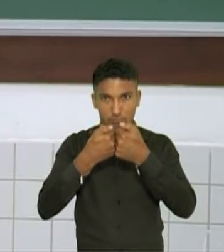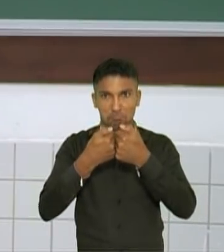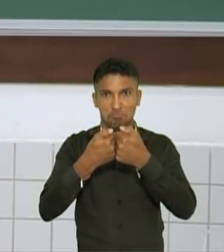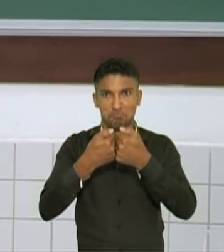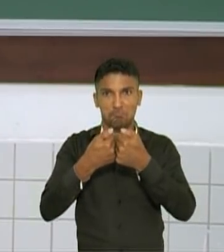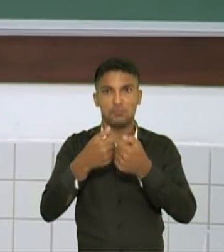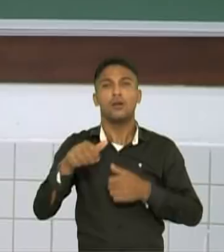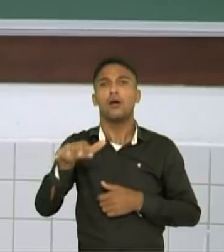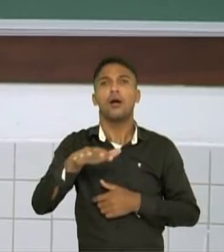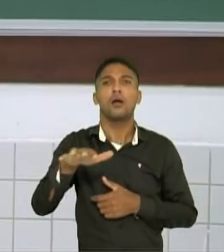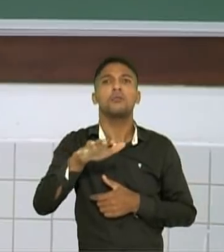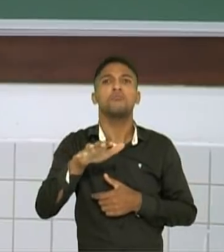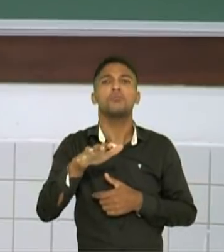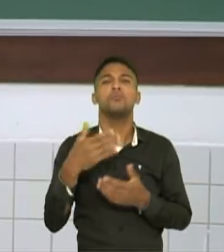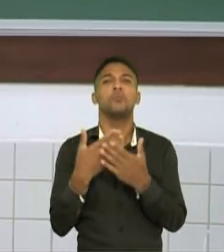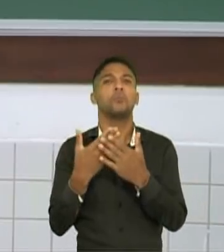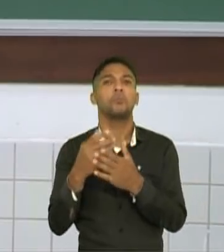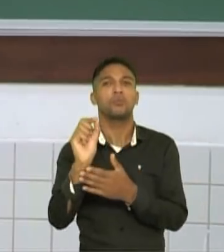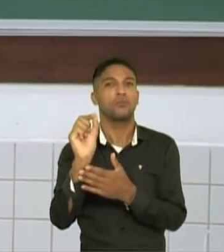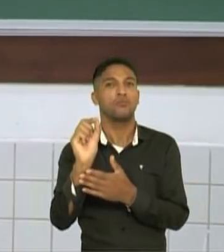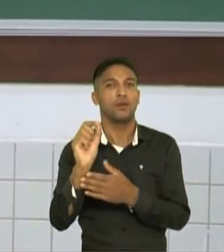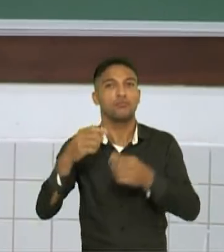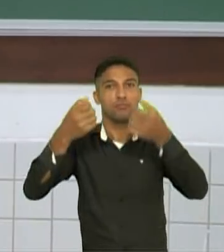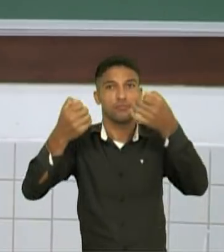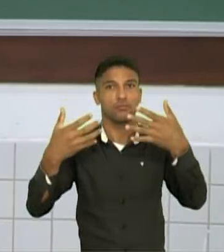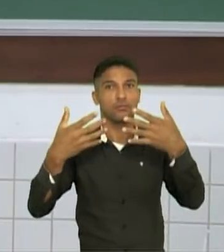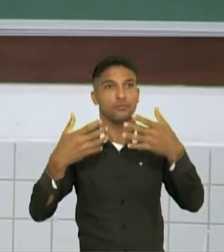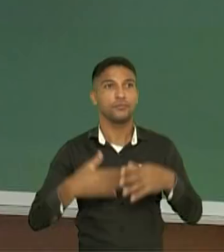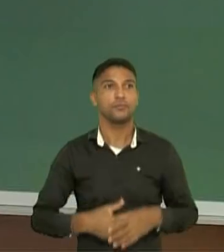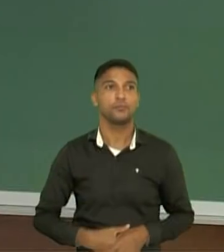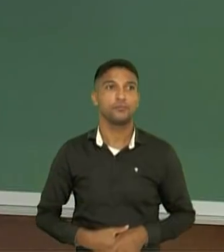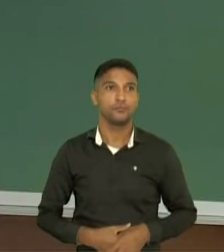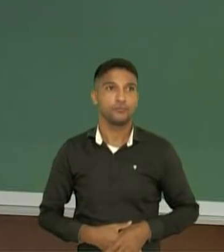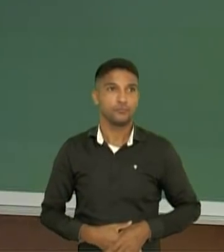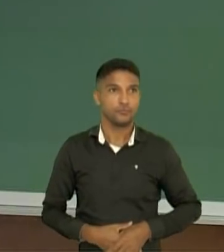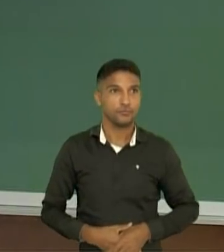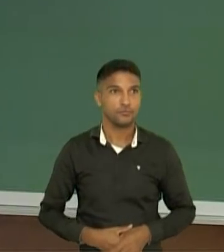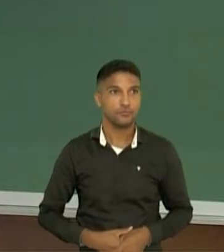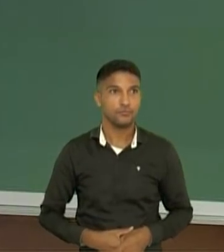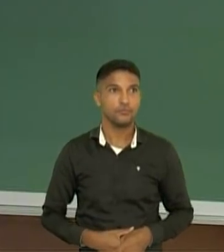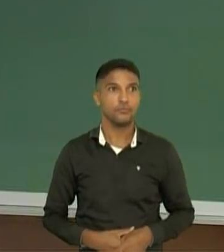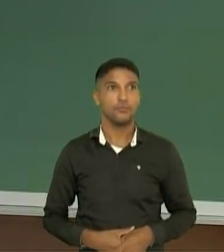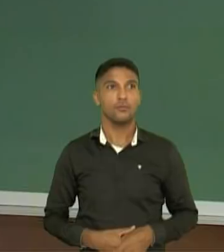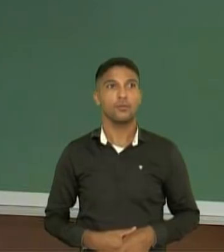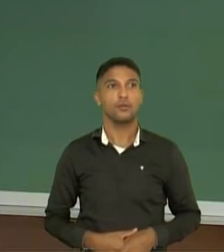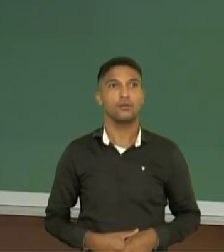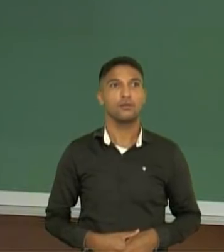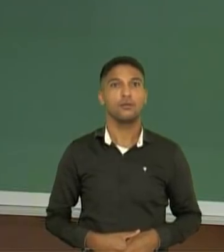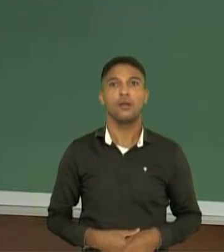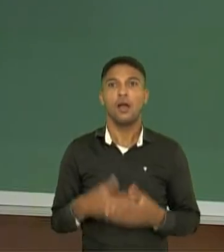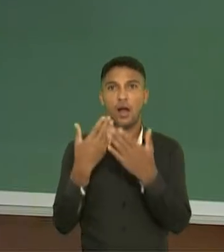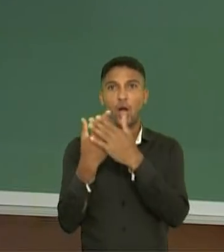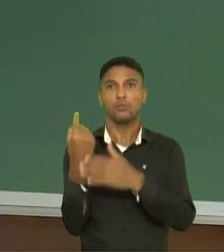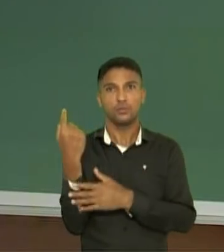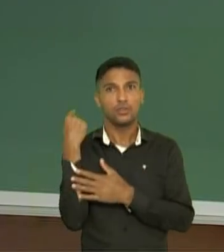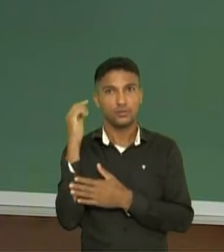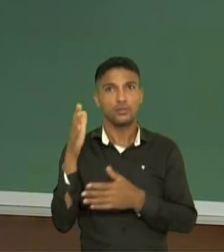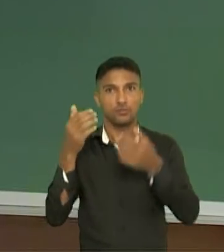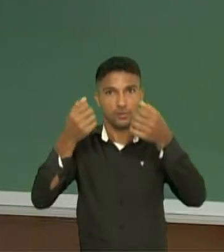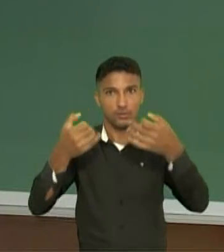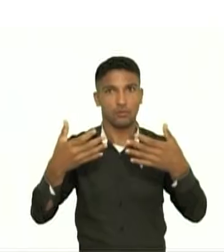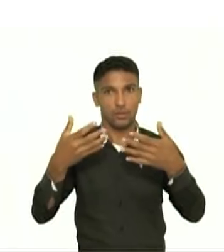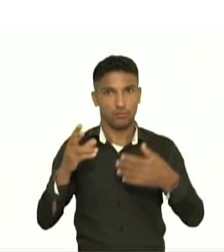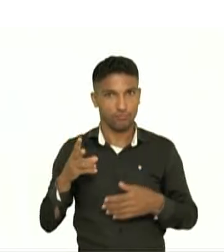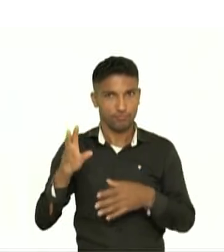aí, a parte básica dela. Bem, vamos falar um pouquinho sobre o que a gente falou na aula anterior. Nós falamos